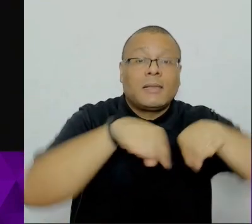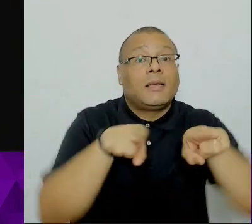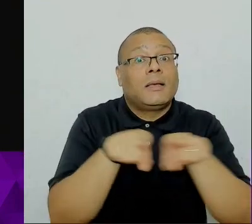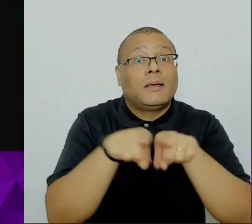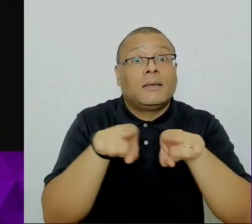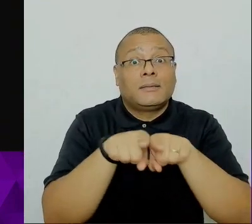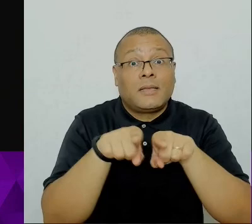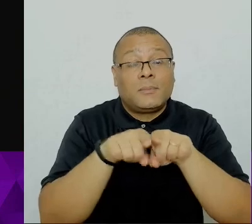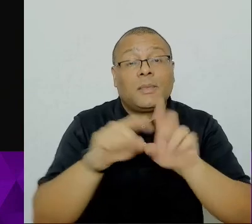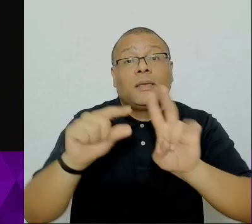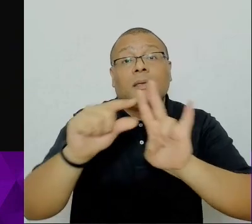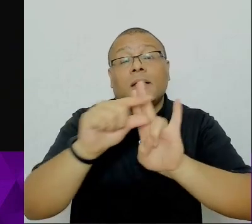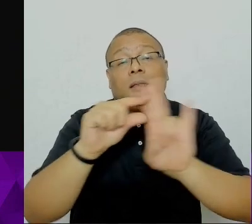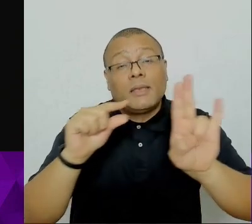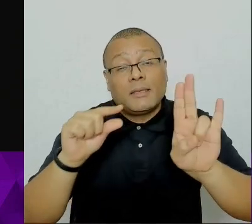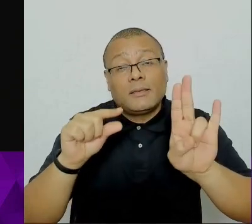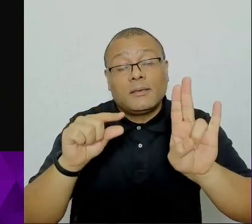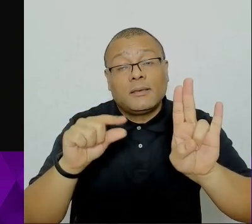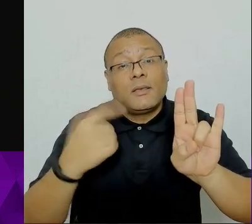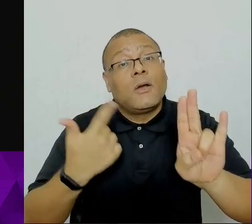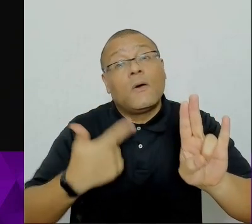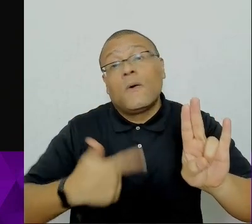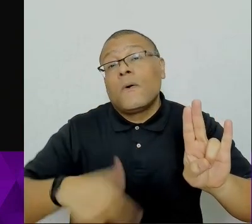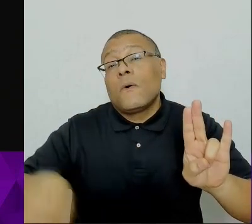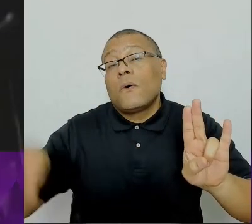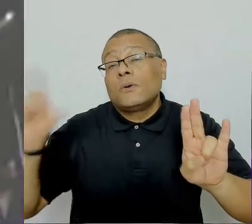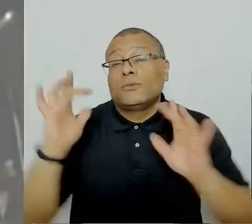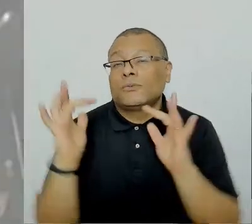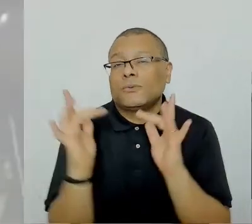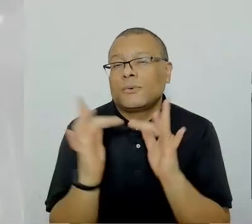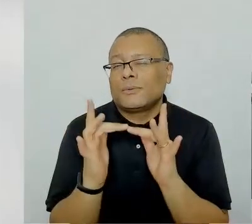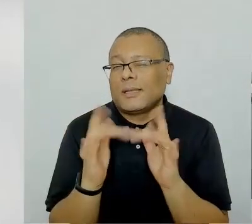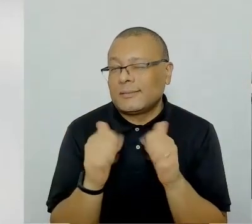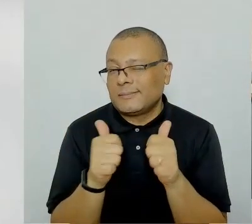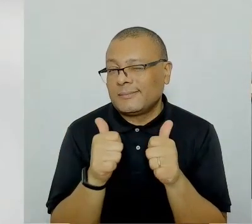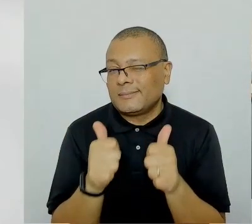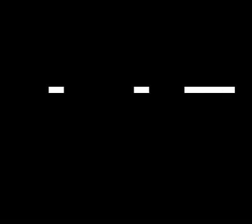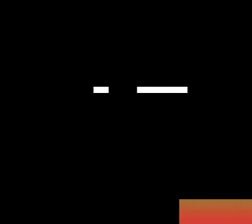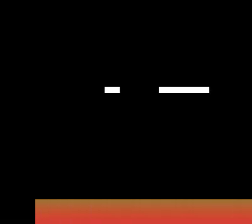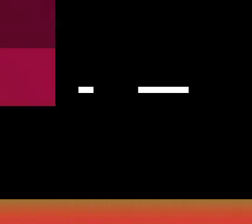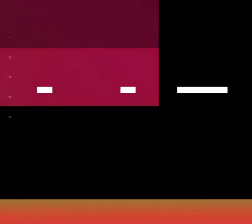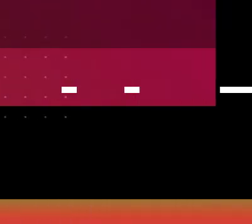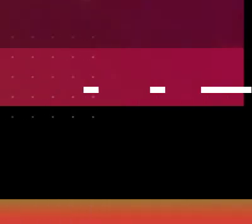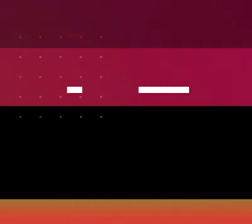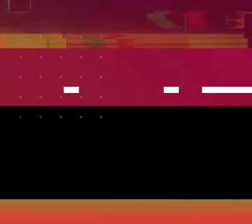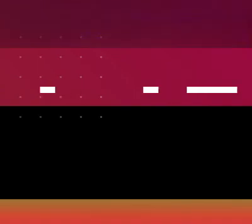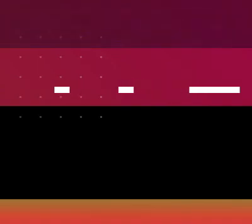LinkedIn, via outros contatos, tá bom? Muito obrigada, gente.